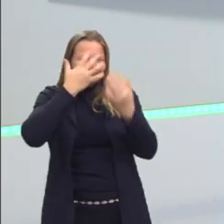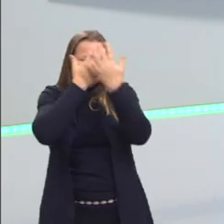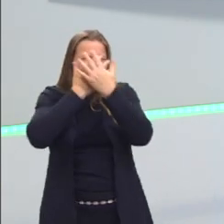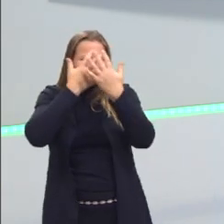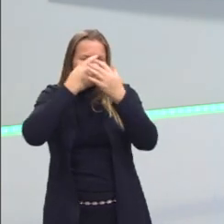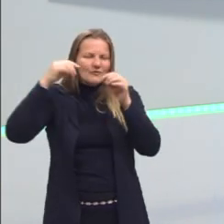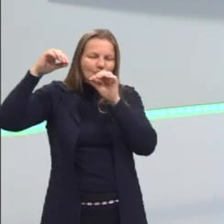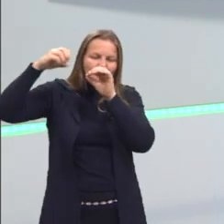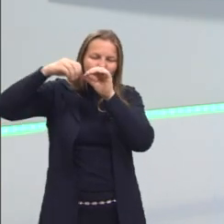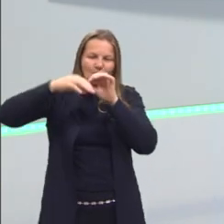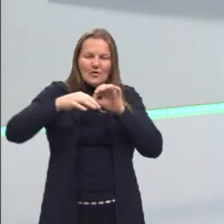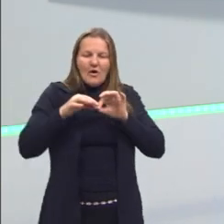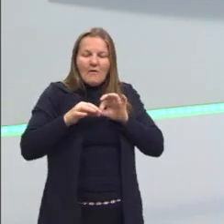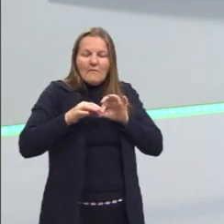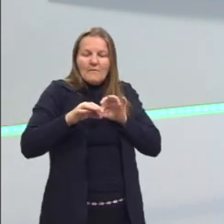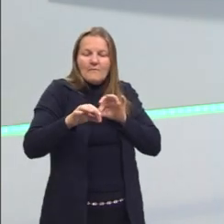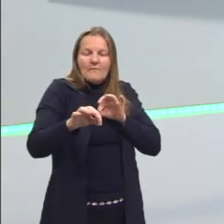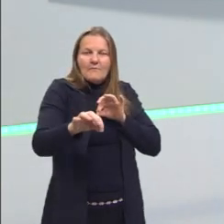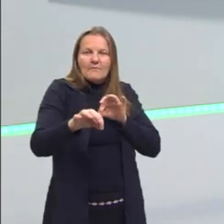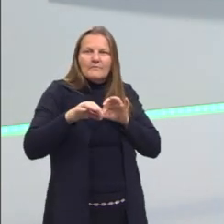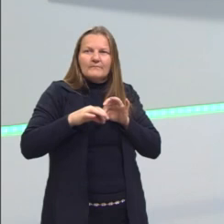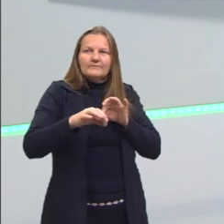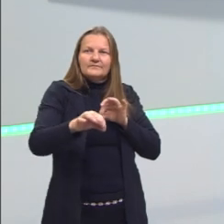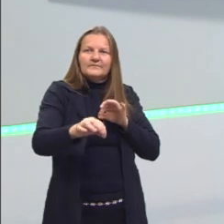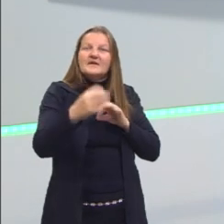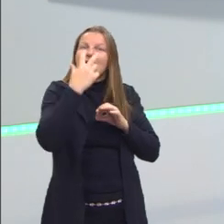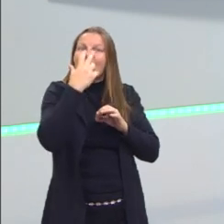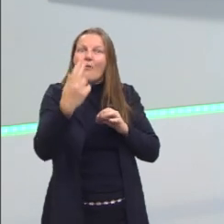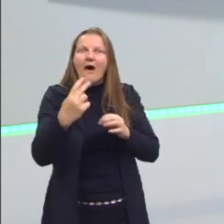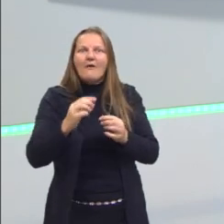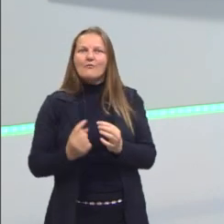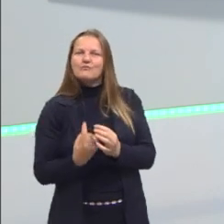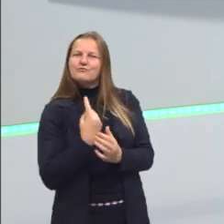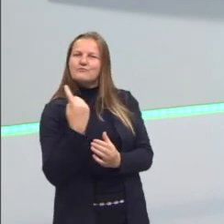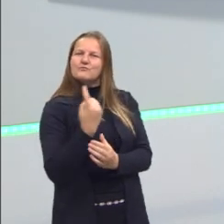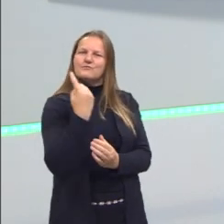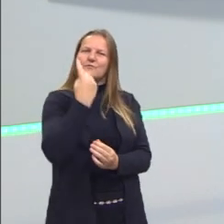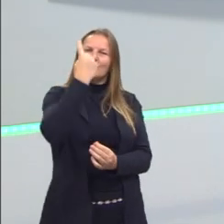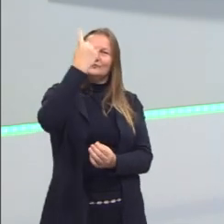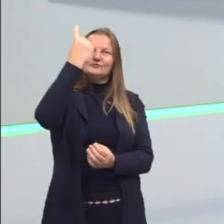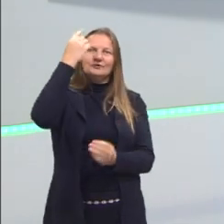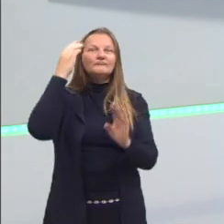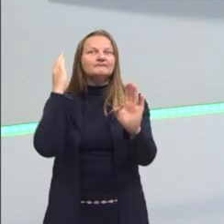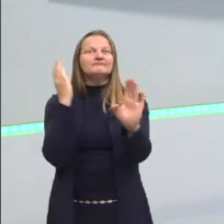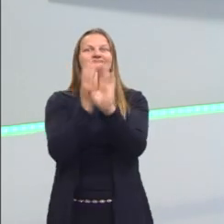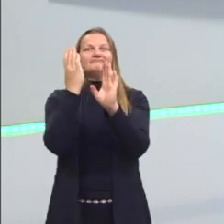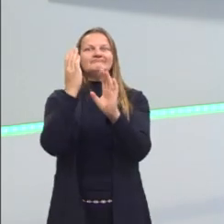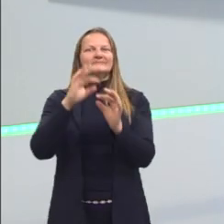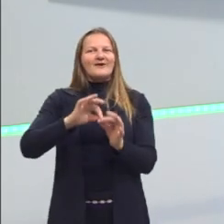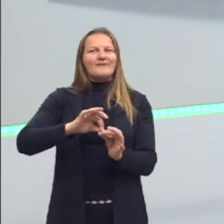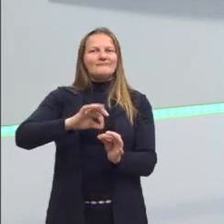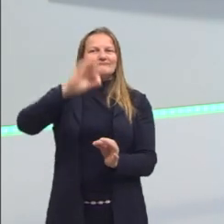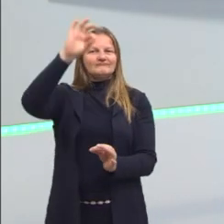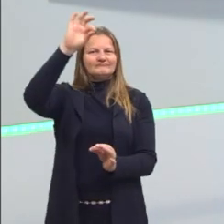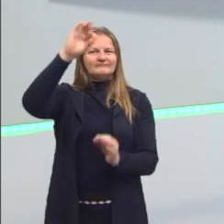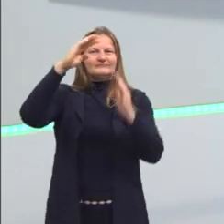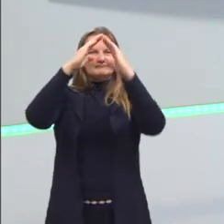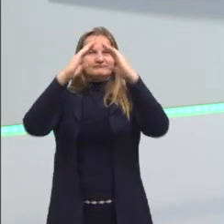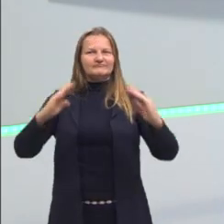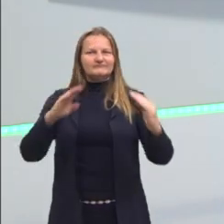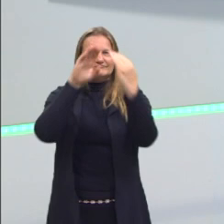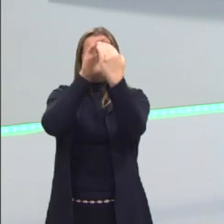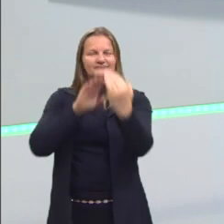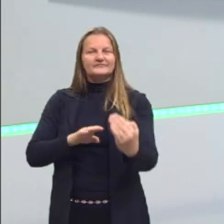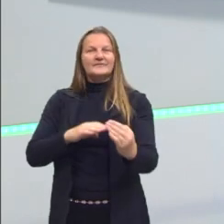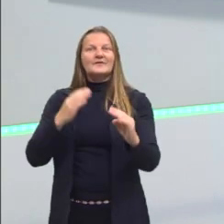a o comprimento da sombra tinha exatamente a mesma altura né eles conseguiram então descobrir a altura da